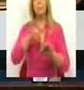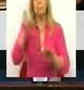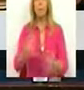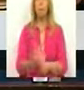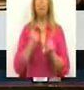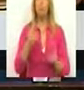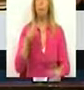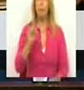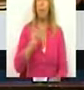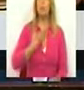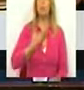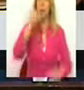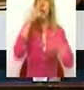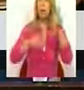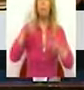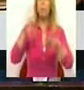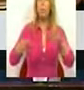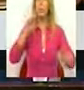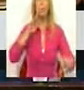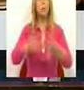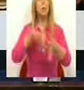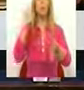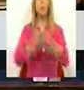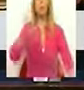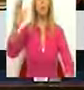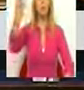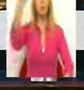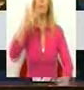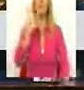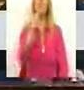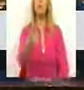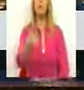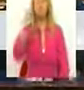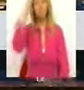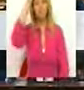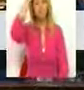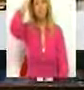porque para o PSD as pessoas estão sempre primeiro. Disse.